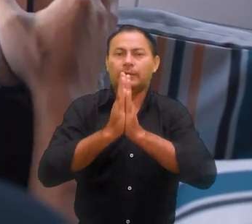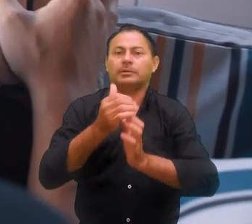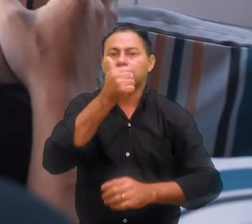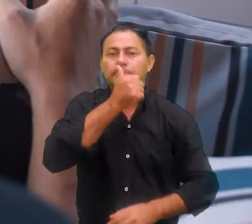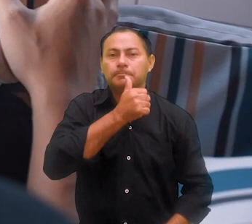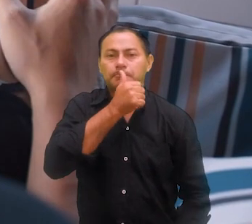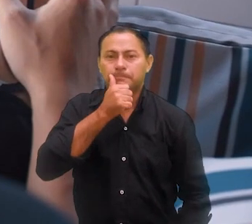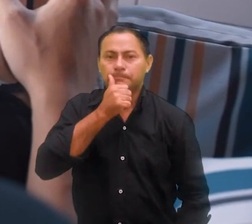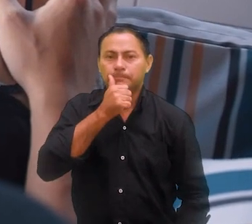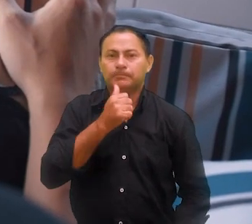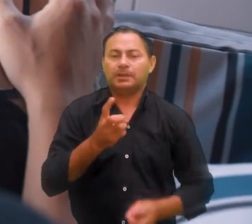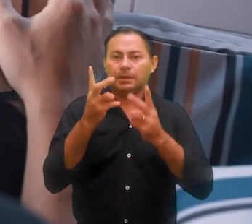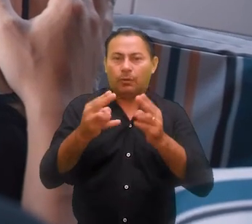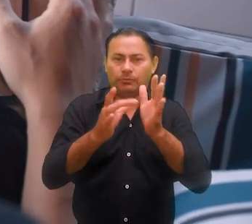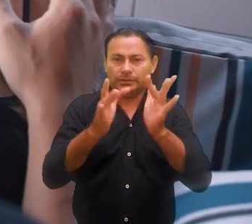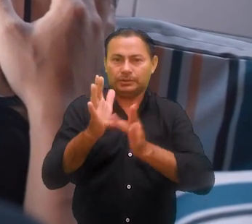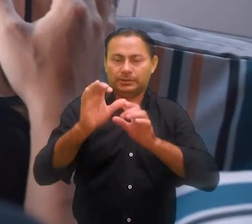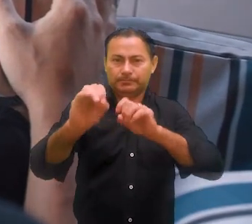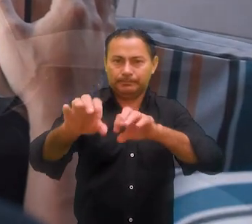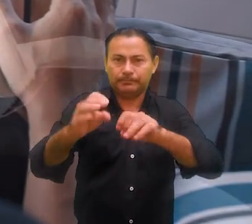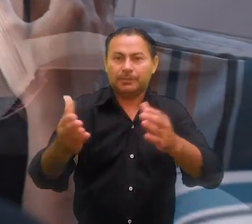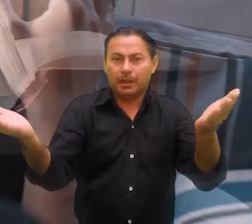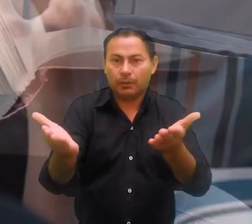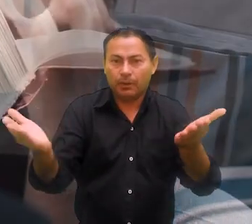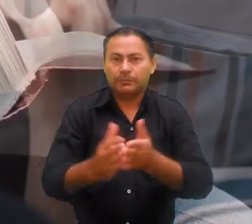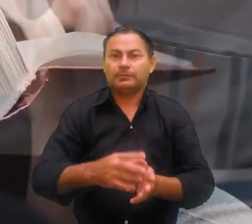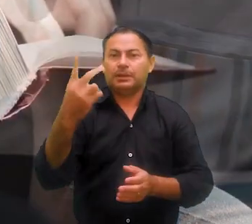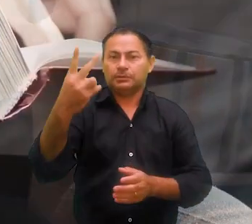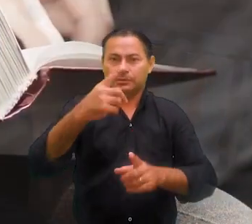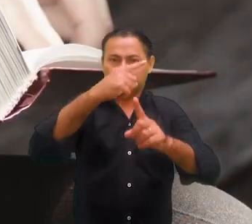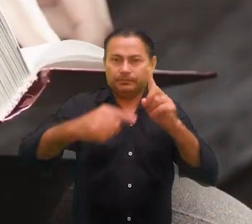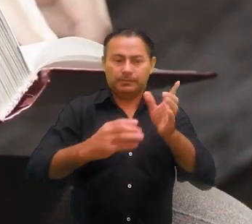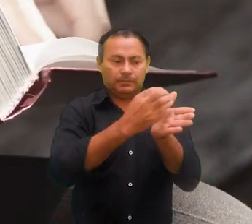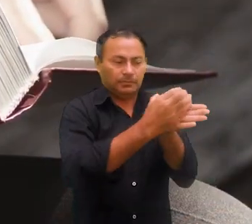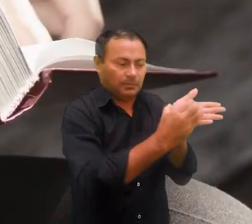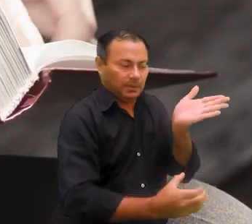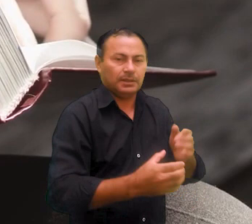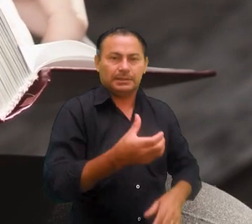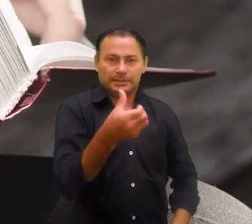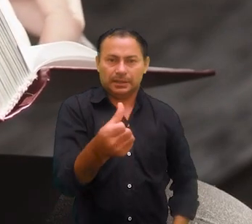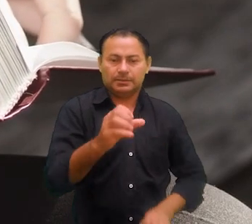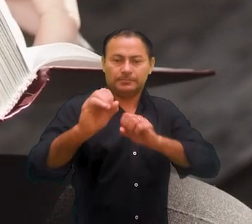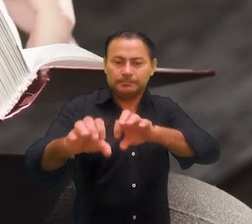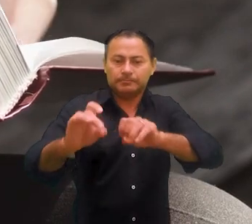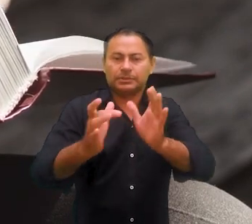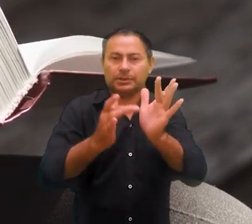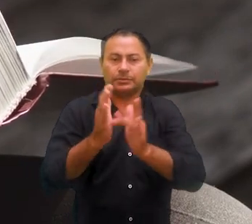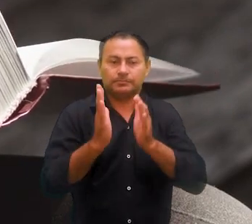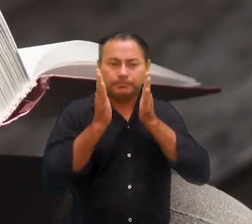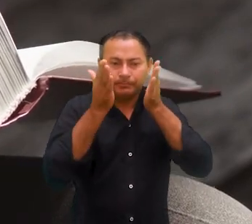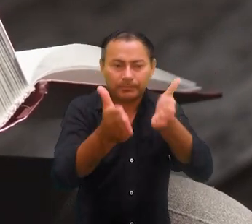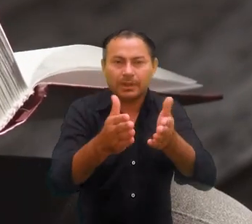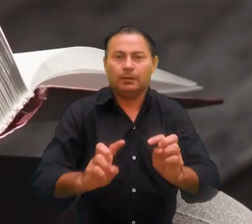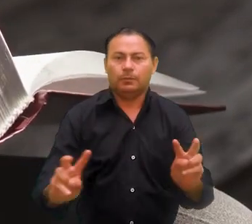orar e jejuar, assim como Jesus ensinou. Agora, na segunda metade do capítulo 6, o ensino de